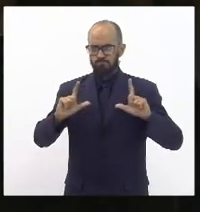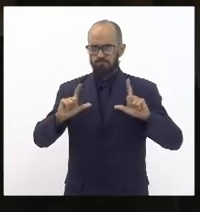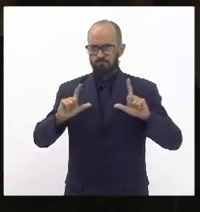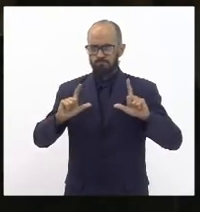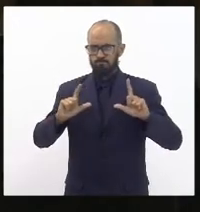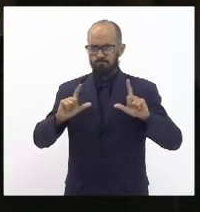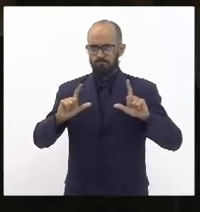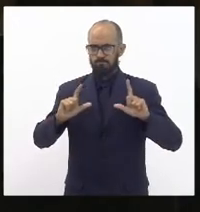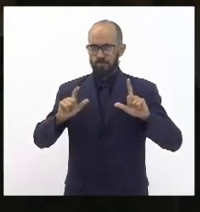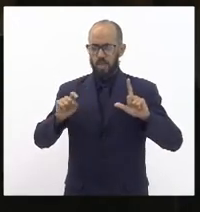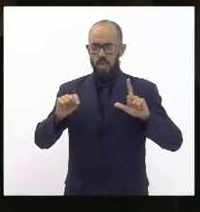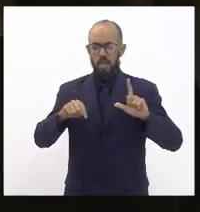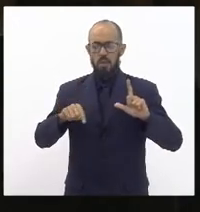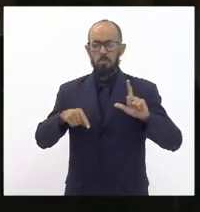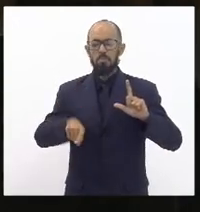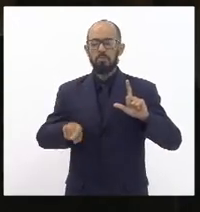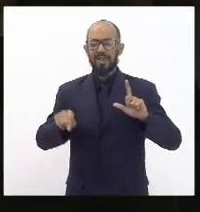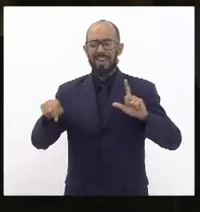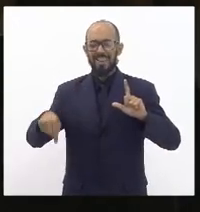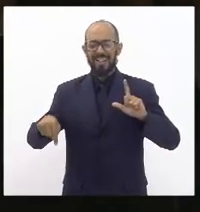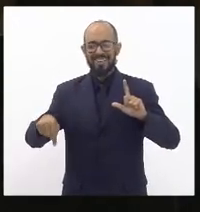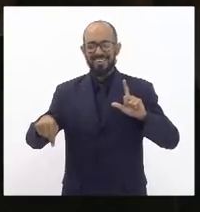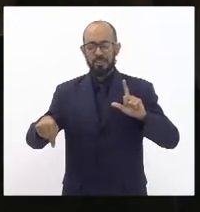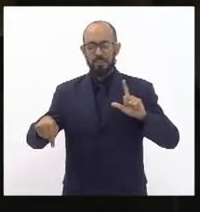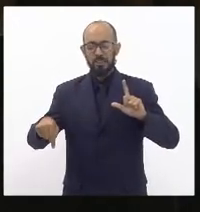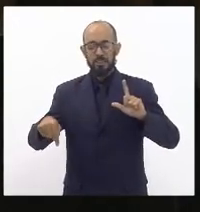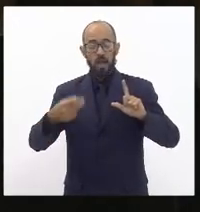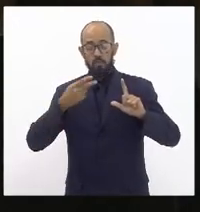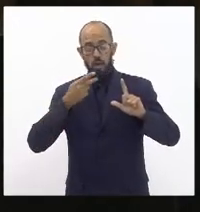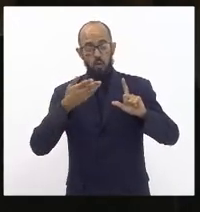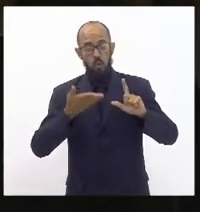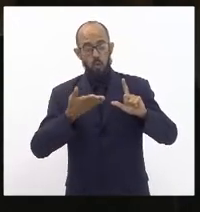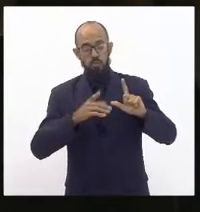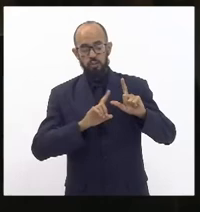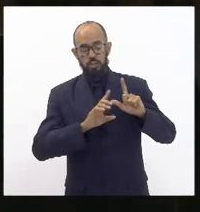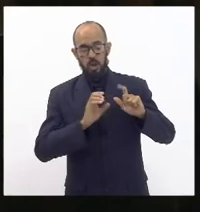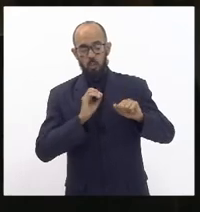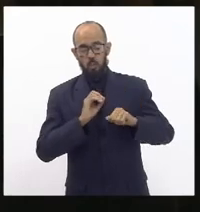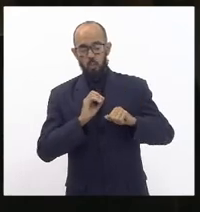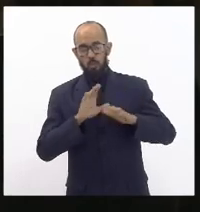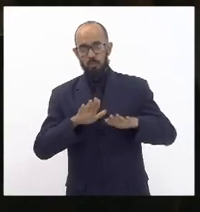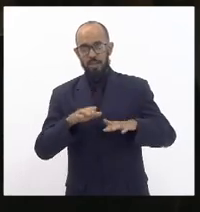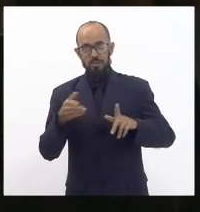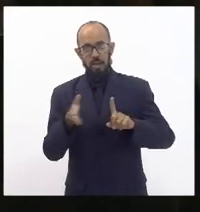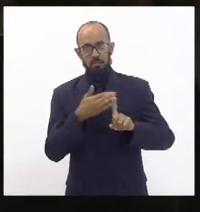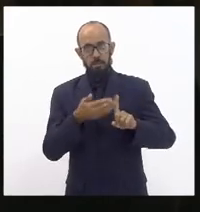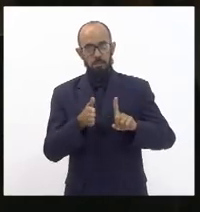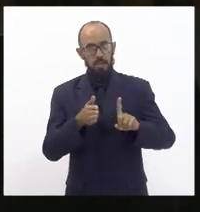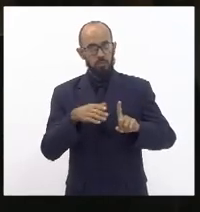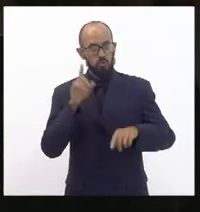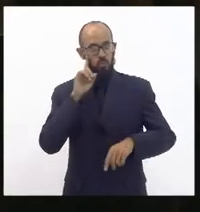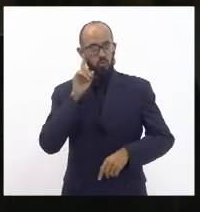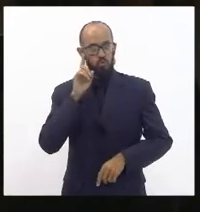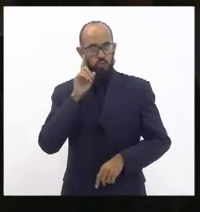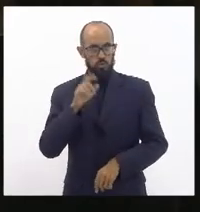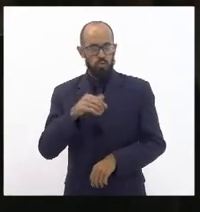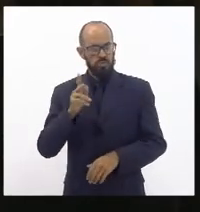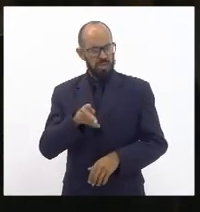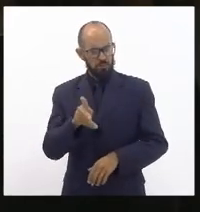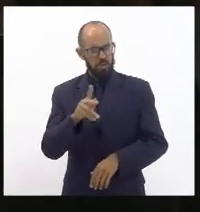perguntei ela está aqui ela falou para mim hoje não tia Mas ela me bate constantemente